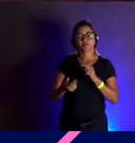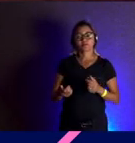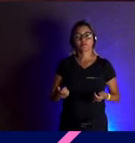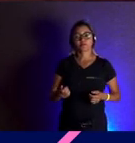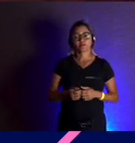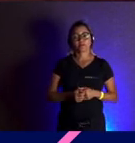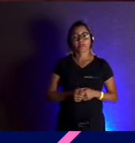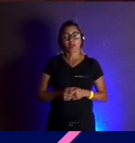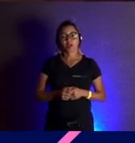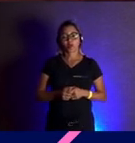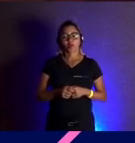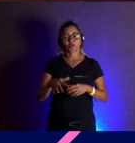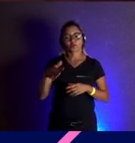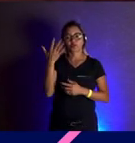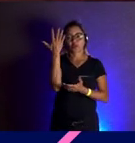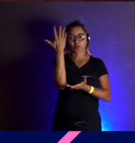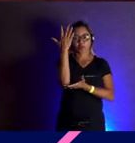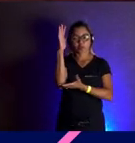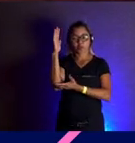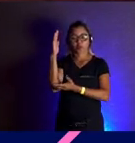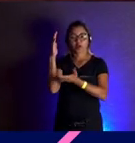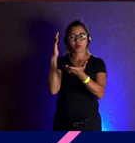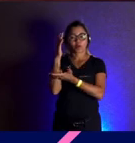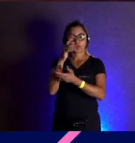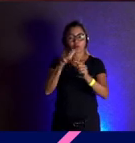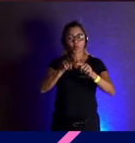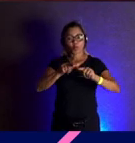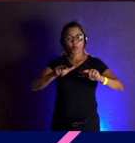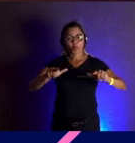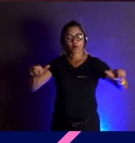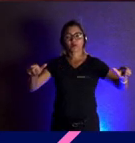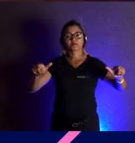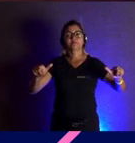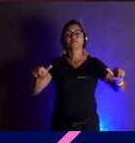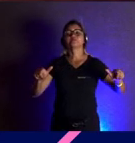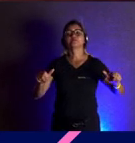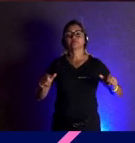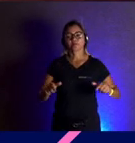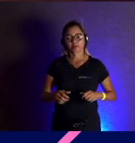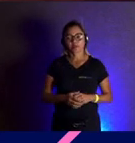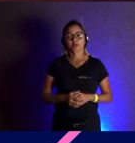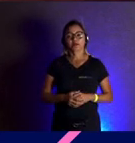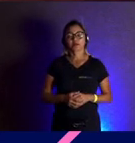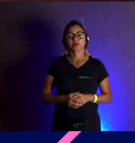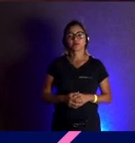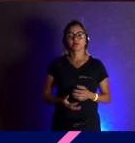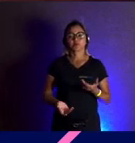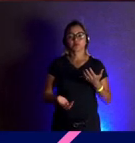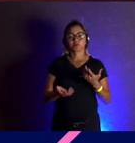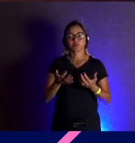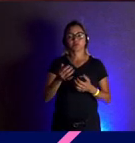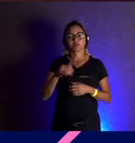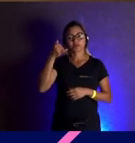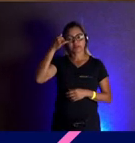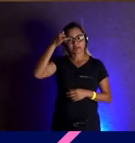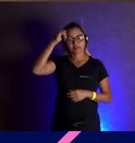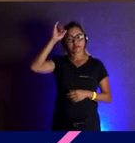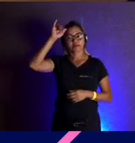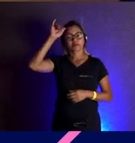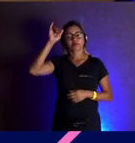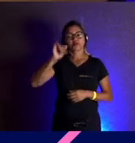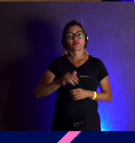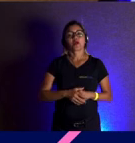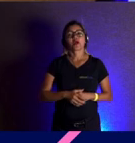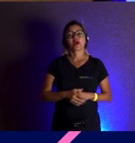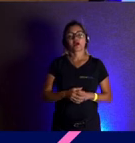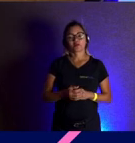tem que ter um, depois das eleições, famoso, a gente tem que ter uma pandemia derrubada. Então, a gente tem,